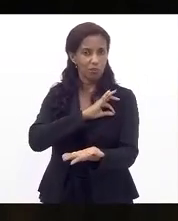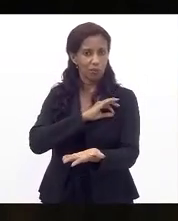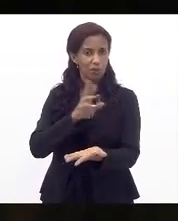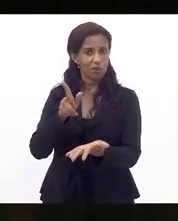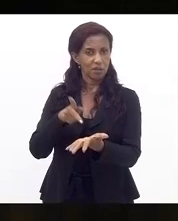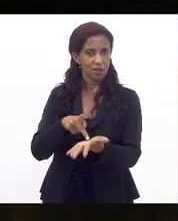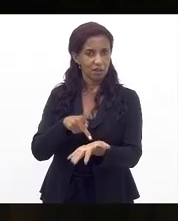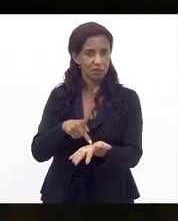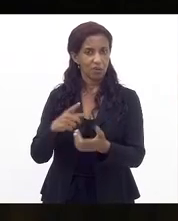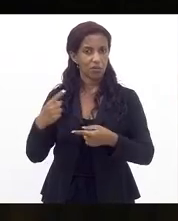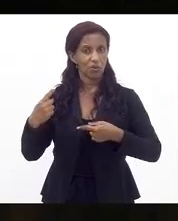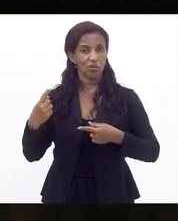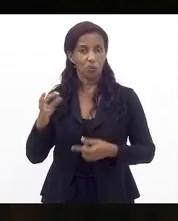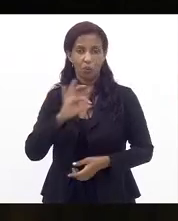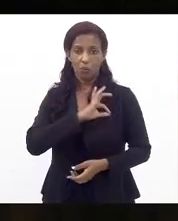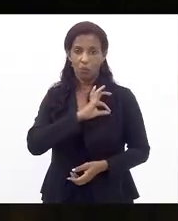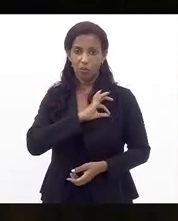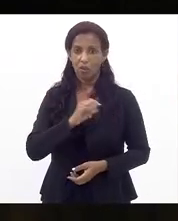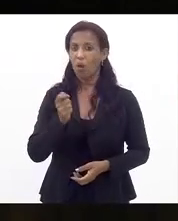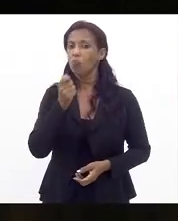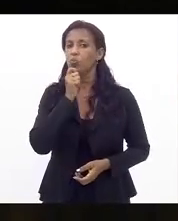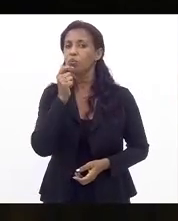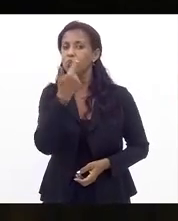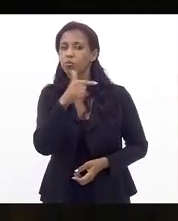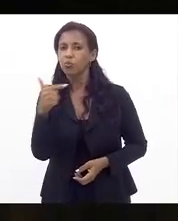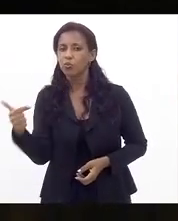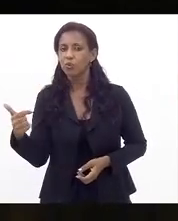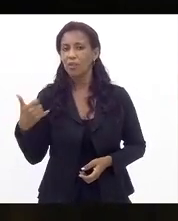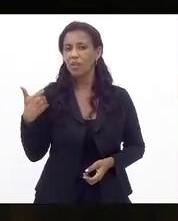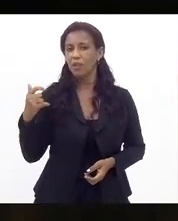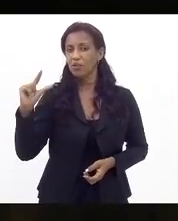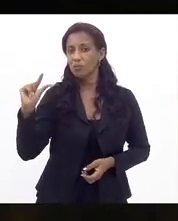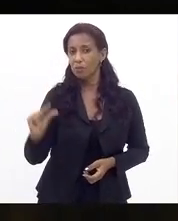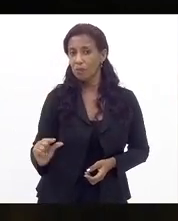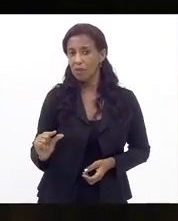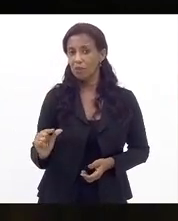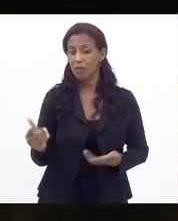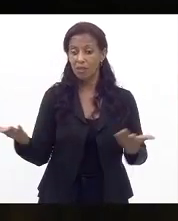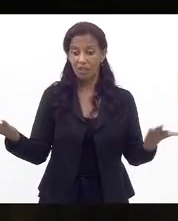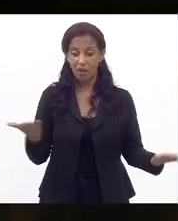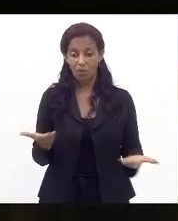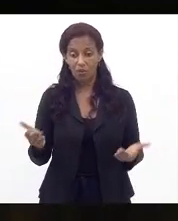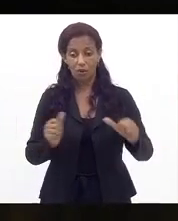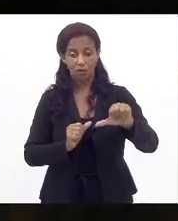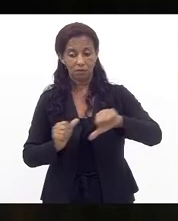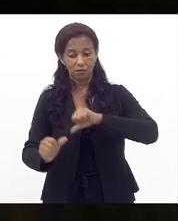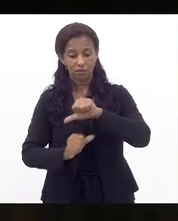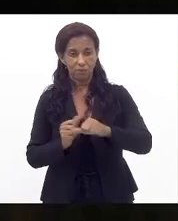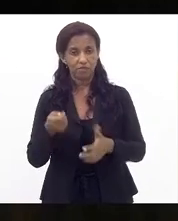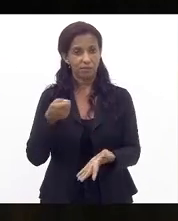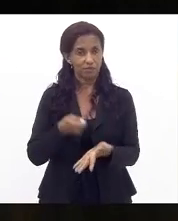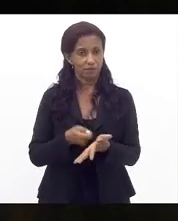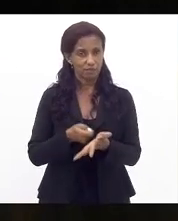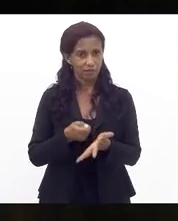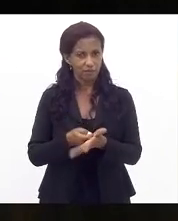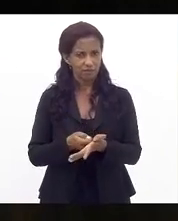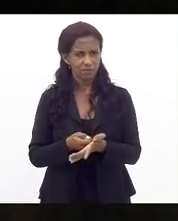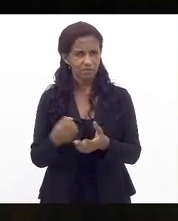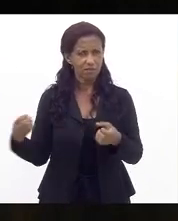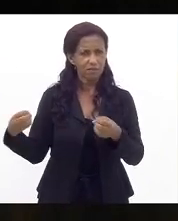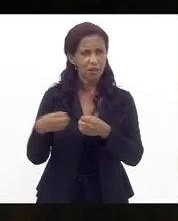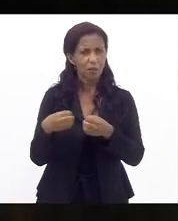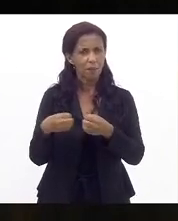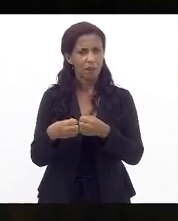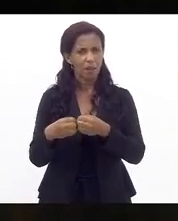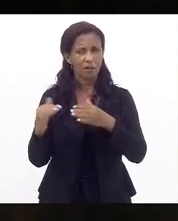realmente uma policial que não tinha requisito de dar de mim e que passa a ter ter que ter uma transição tão